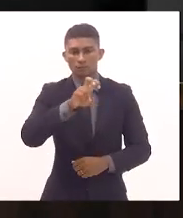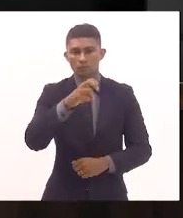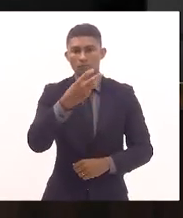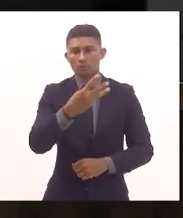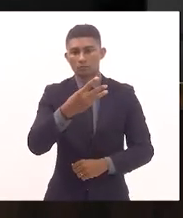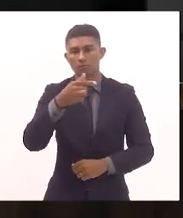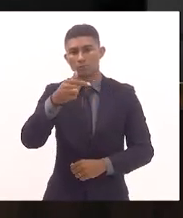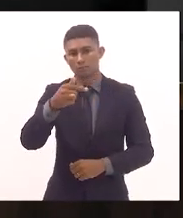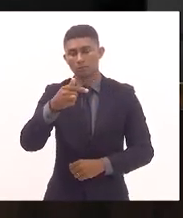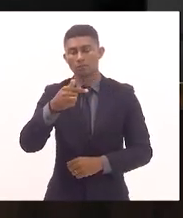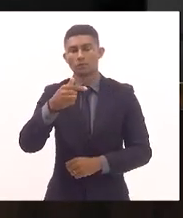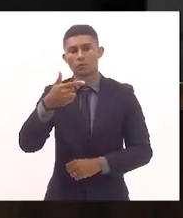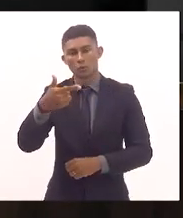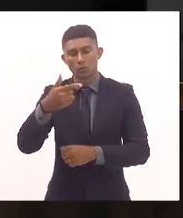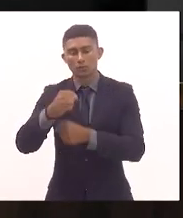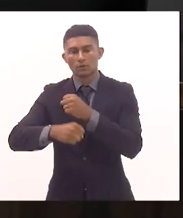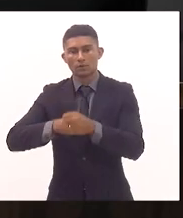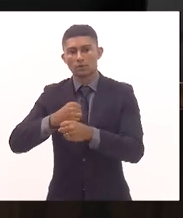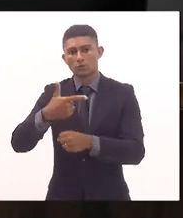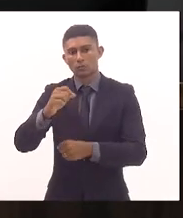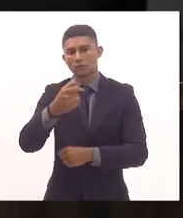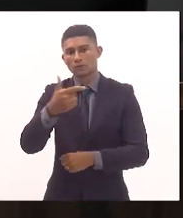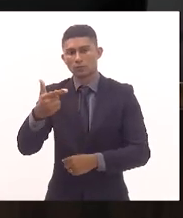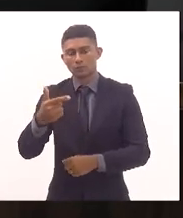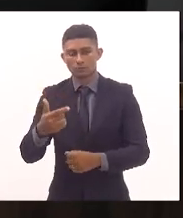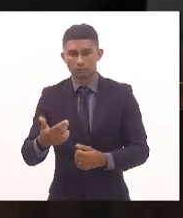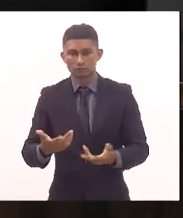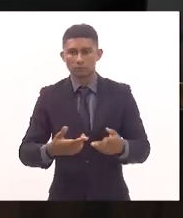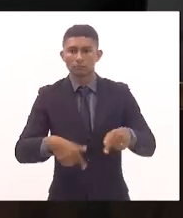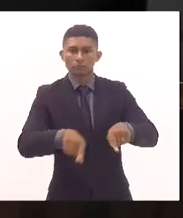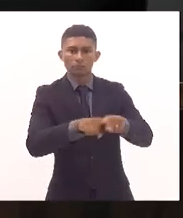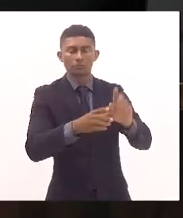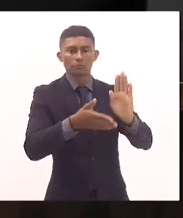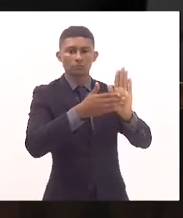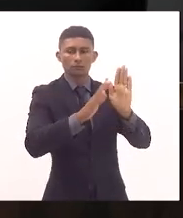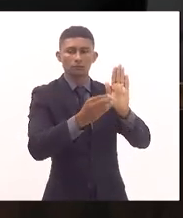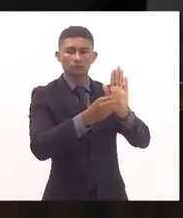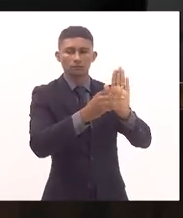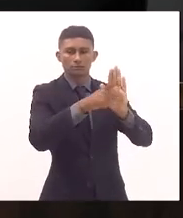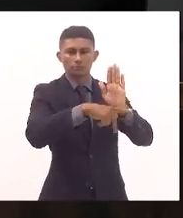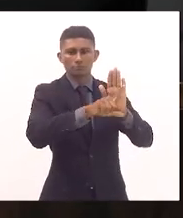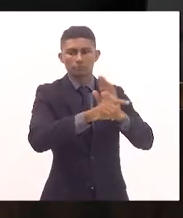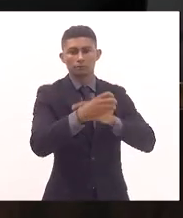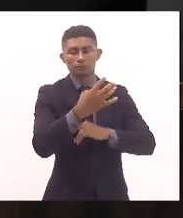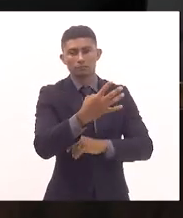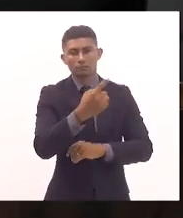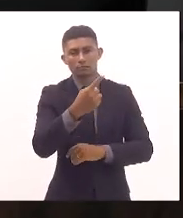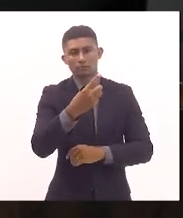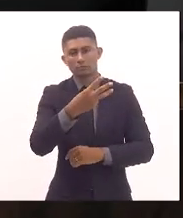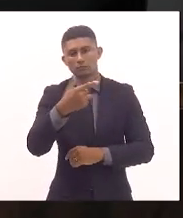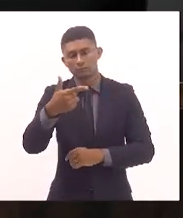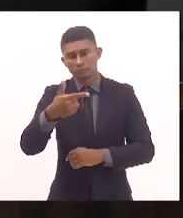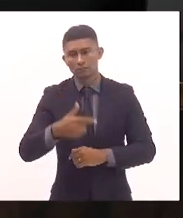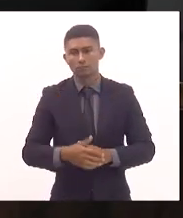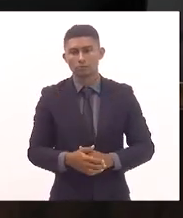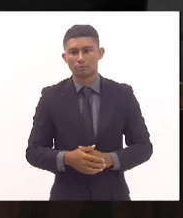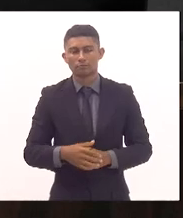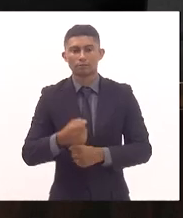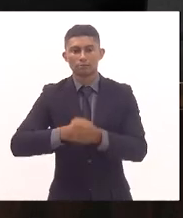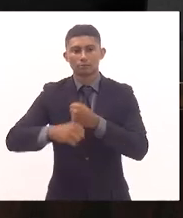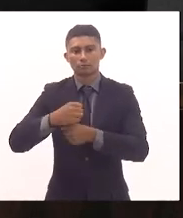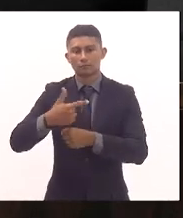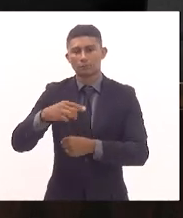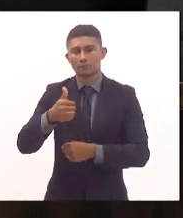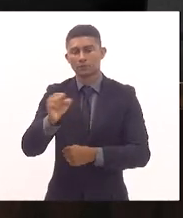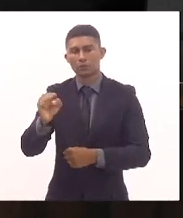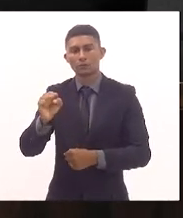5372 de 22. Senhores que aprovam isso, como estão aprovados. Requer inclusão na ordem do dia projeto de lei 4132 de 18, deputada